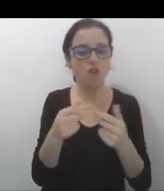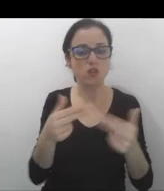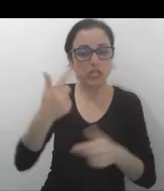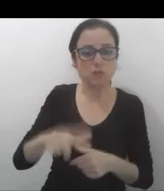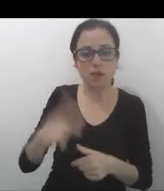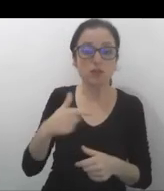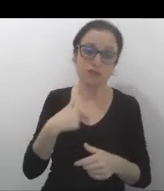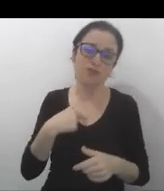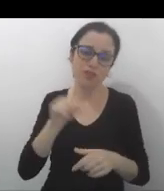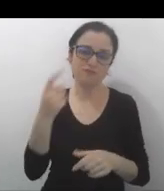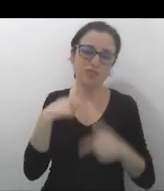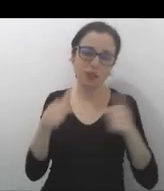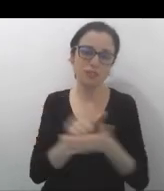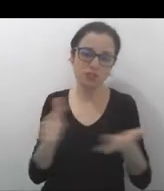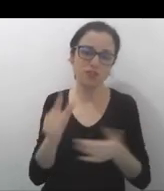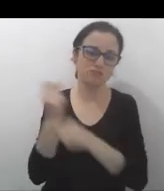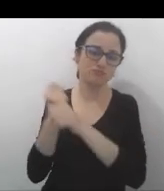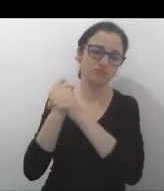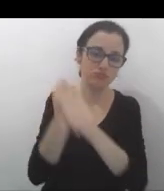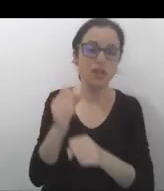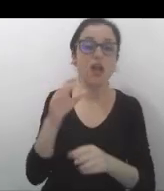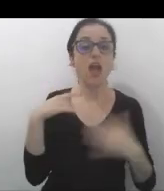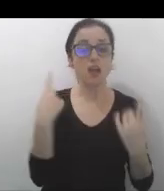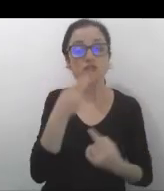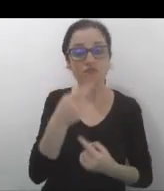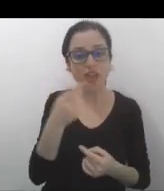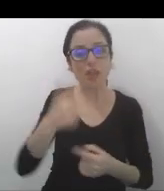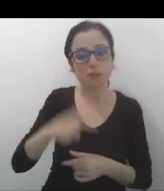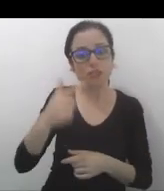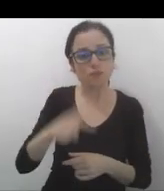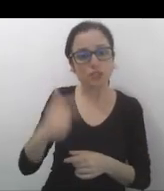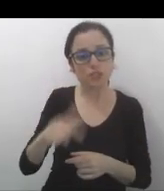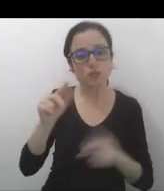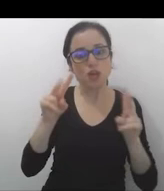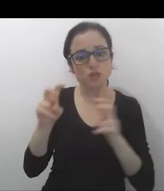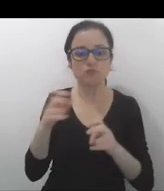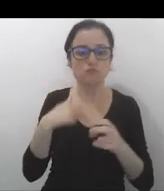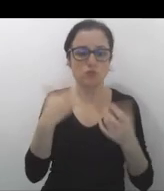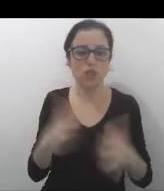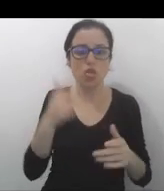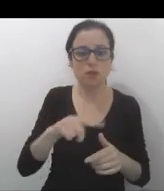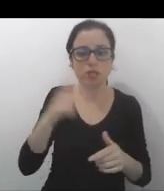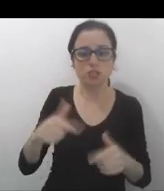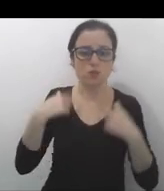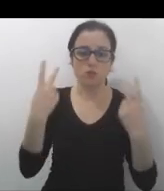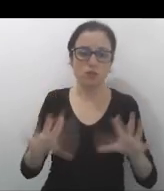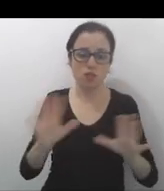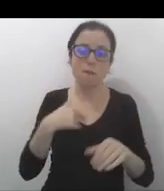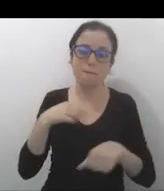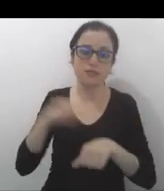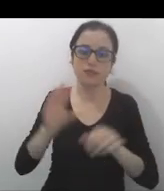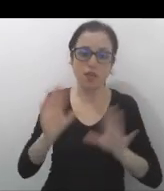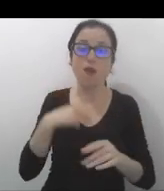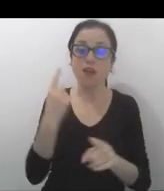queria fazer... né? Eu fui jornalista há muitos anos, a gente fala em requentar a notícia. Eu não queria